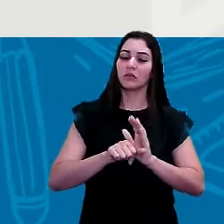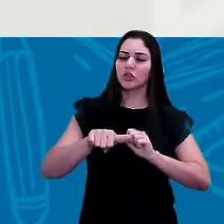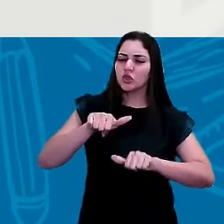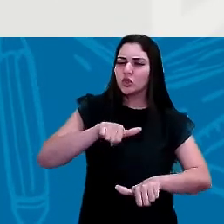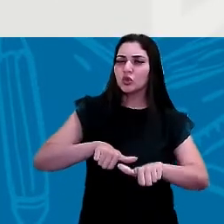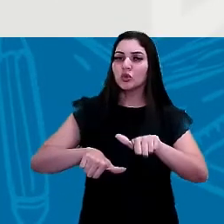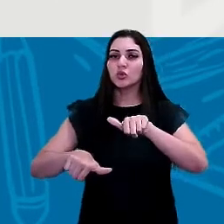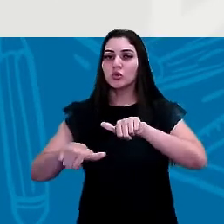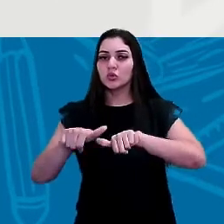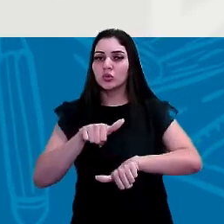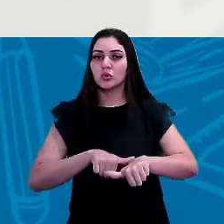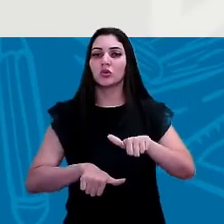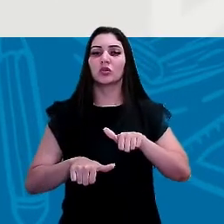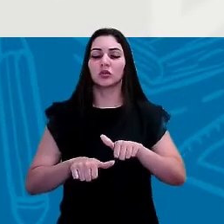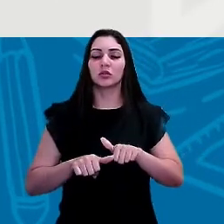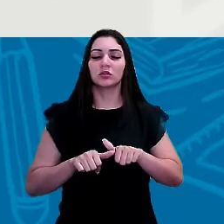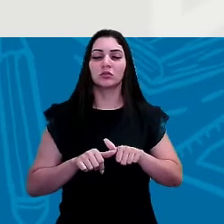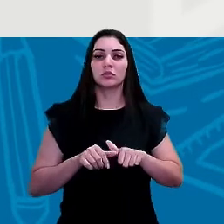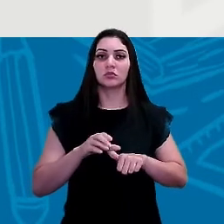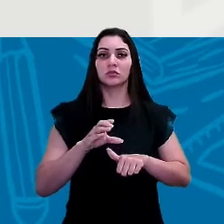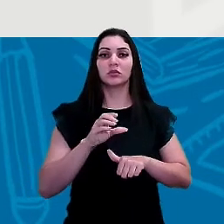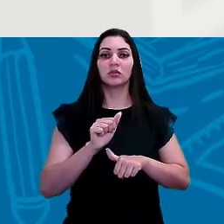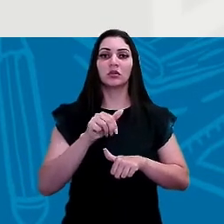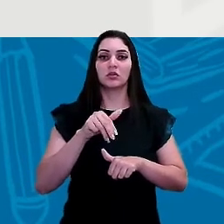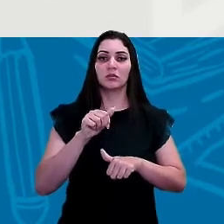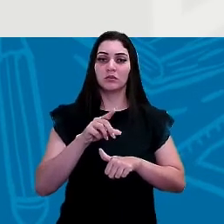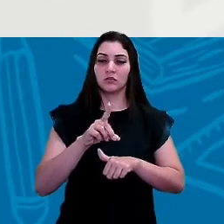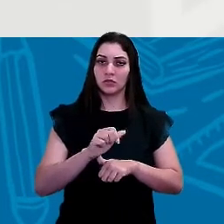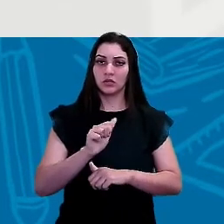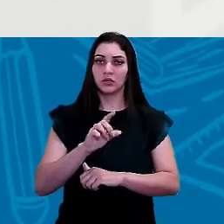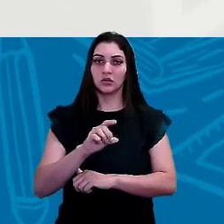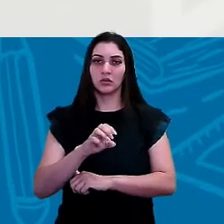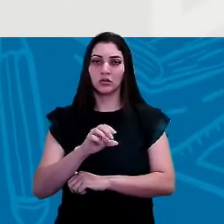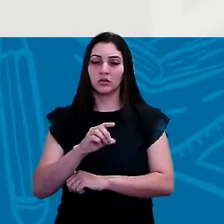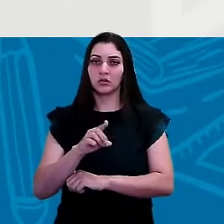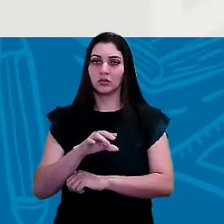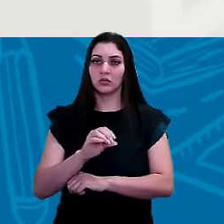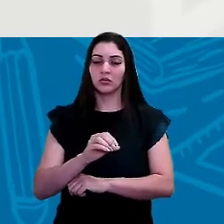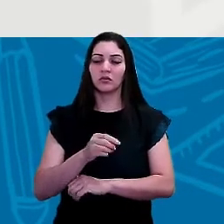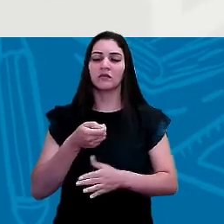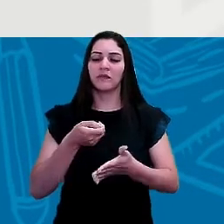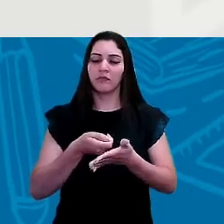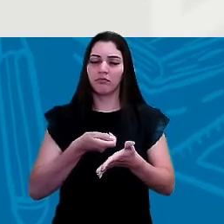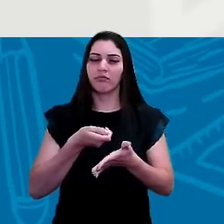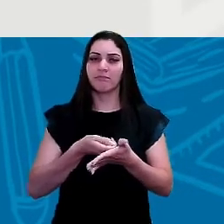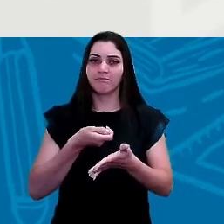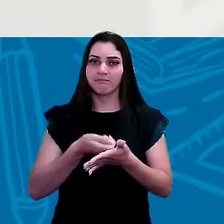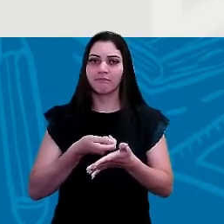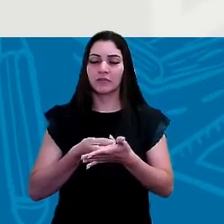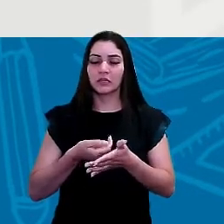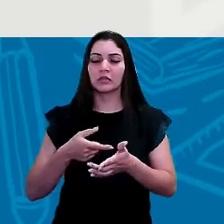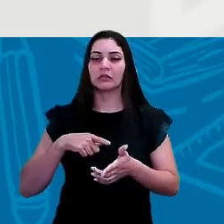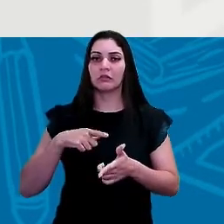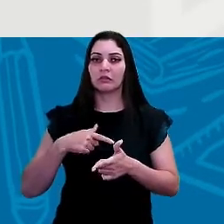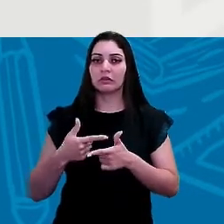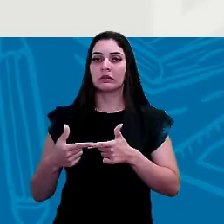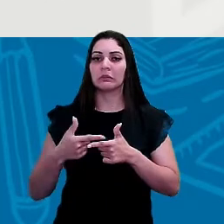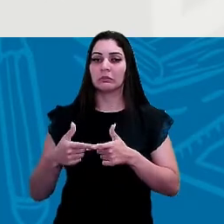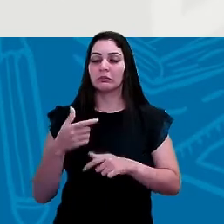regeneração, né, da camada de ozônio, né? Então a gente vai tentando combater, né, esse problema